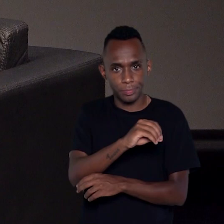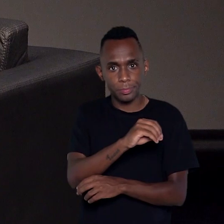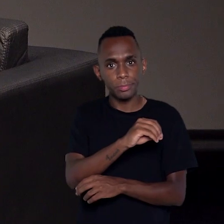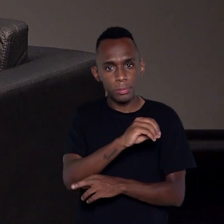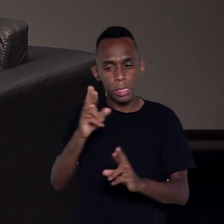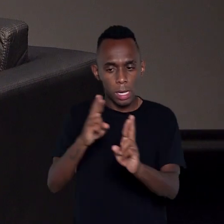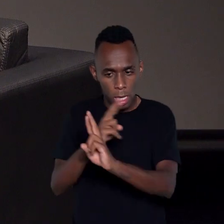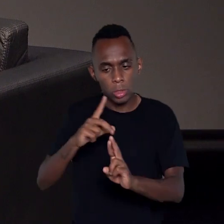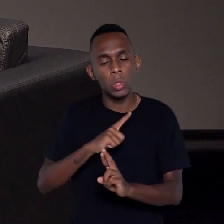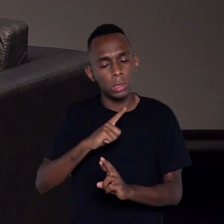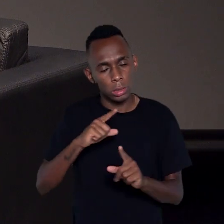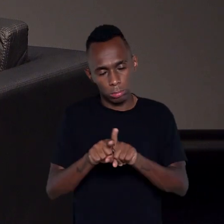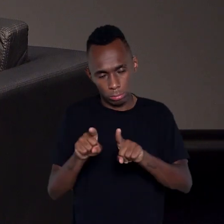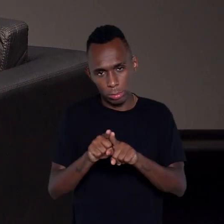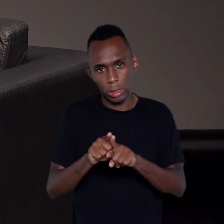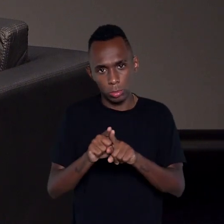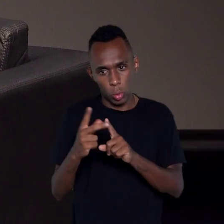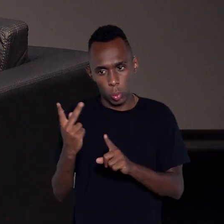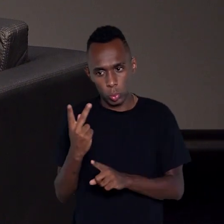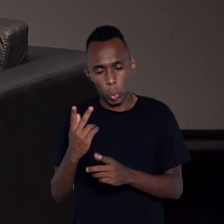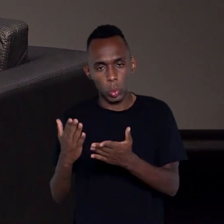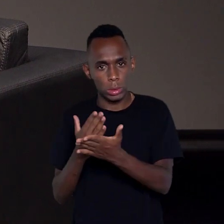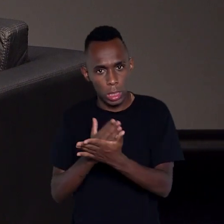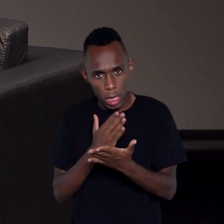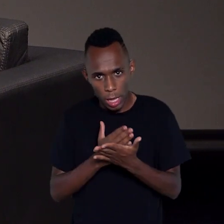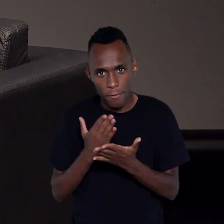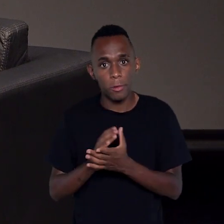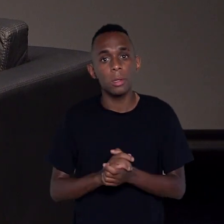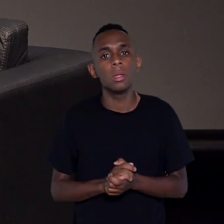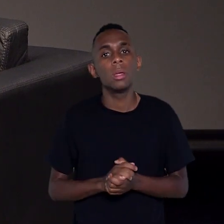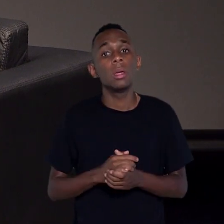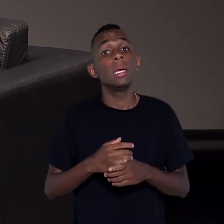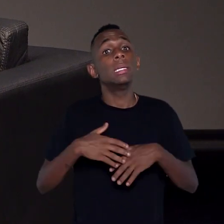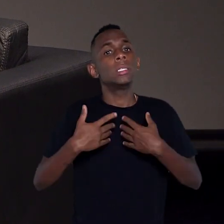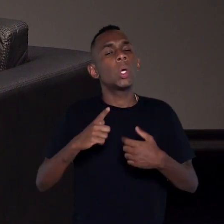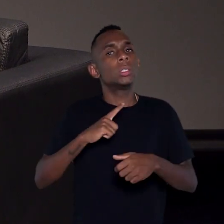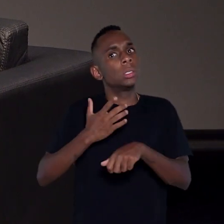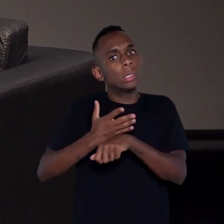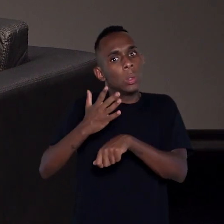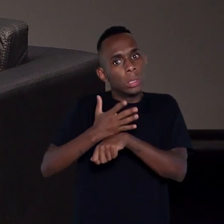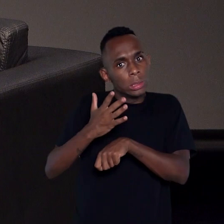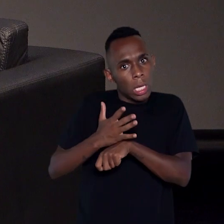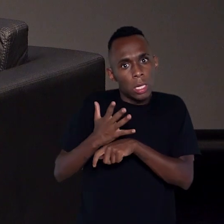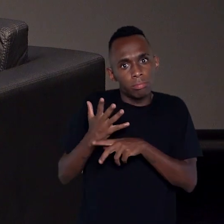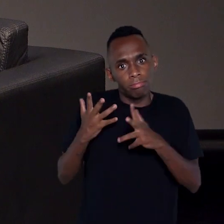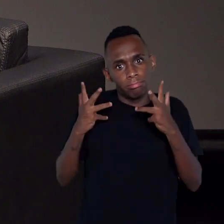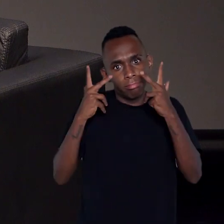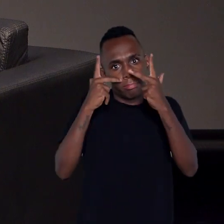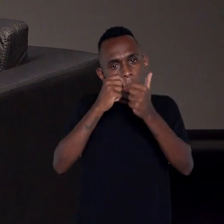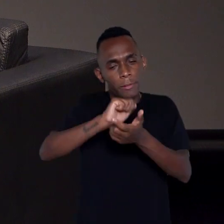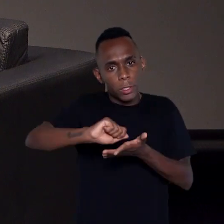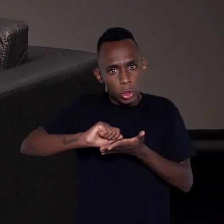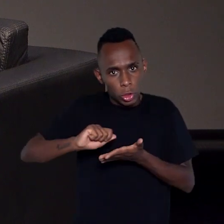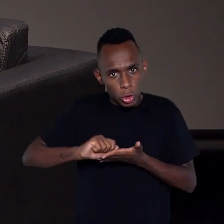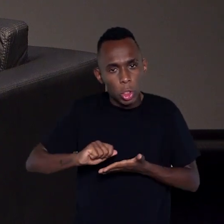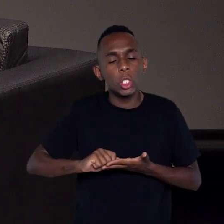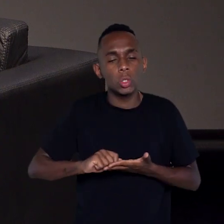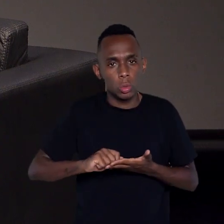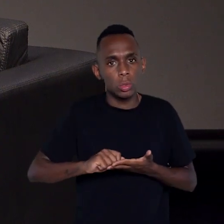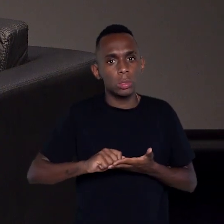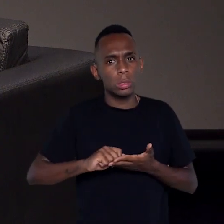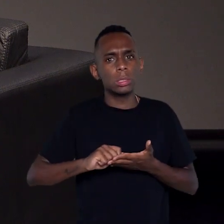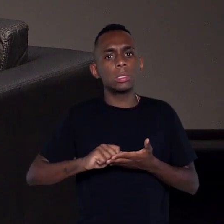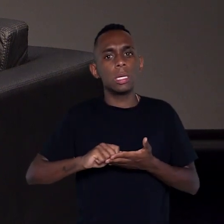Morrison, que é um ensaio maravilhoso. Se vocês não leram, procurem ler.